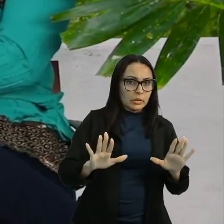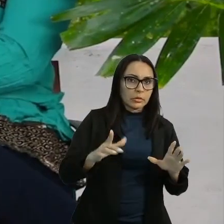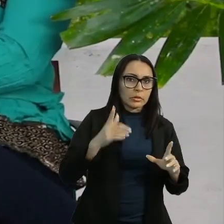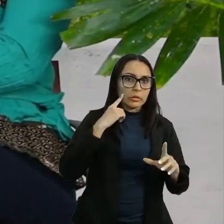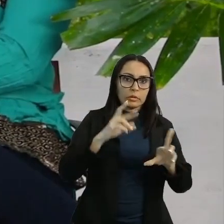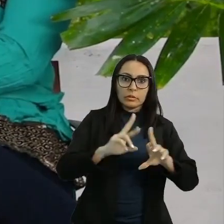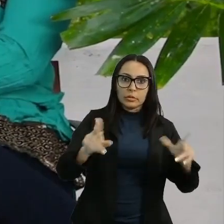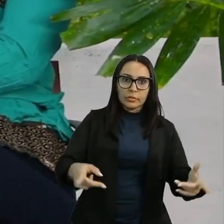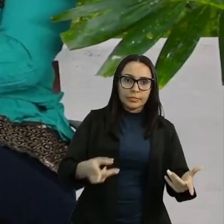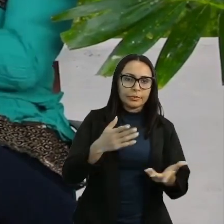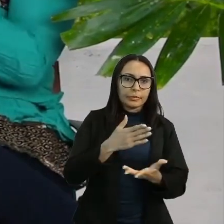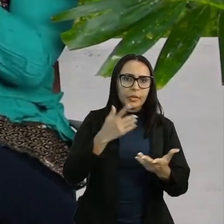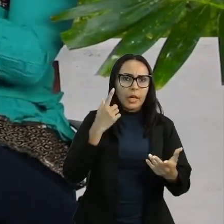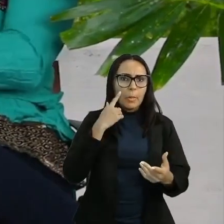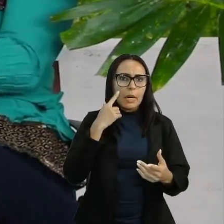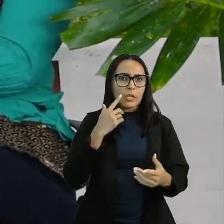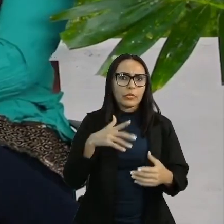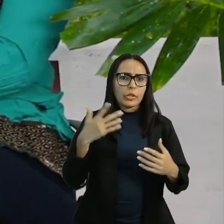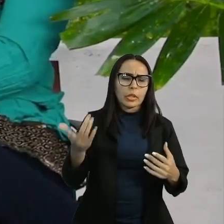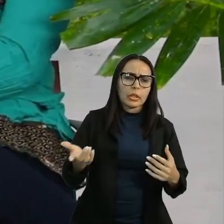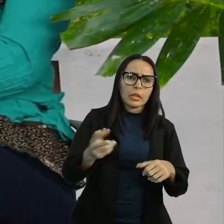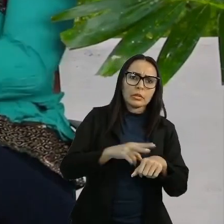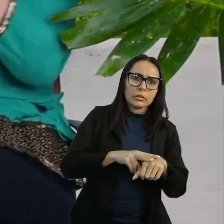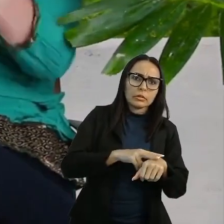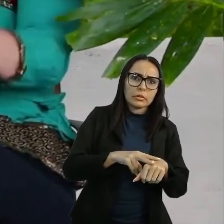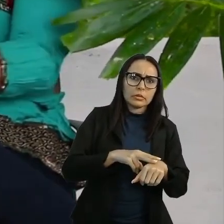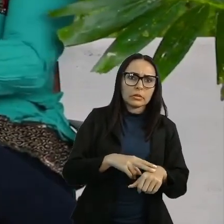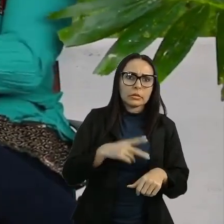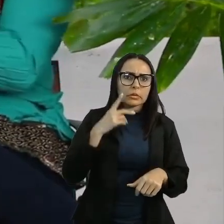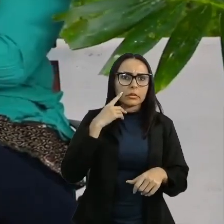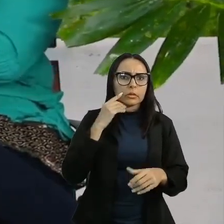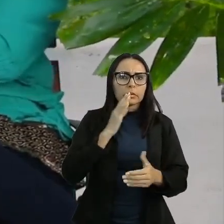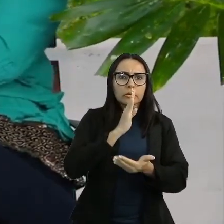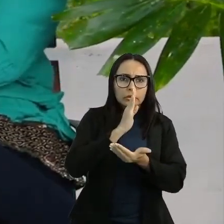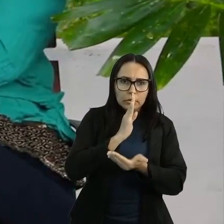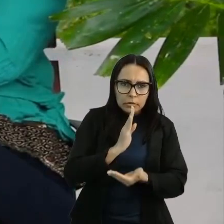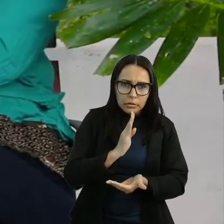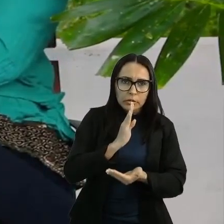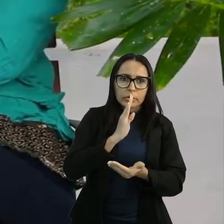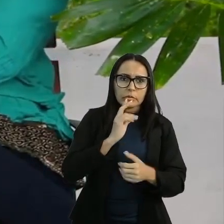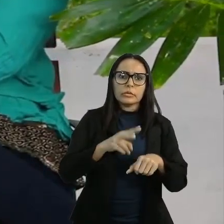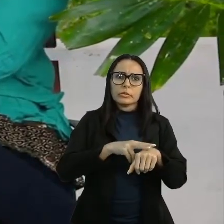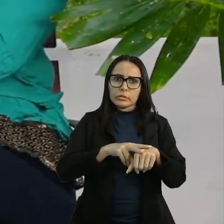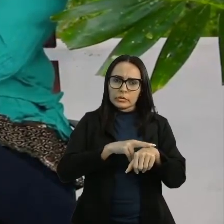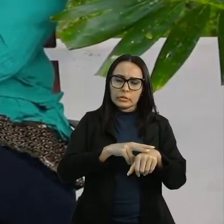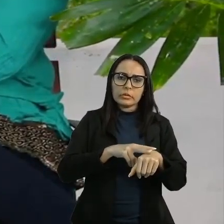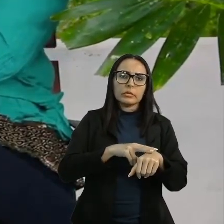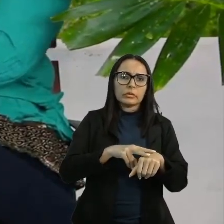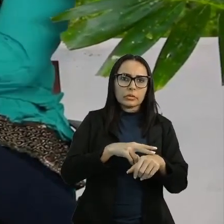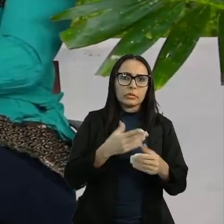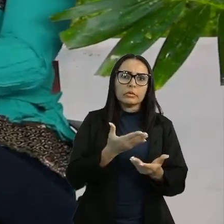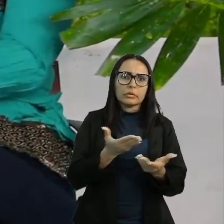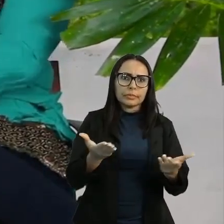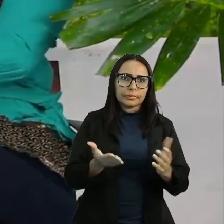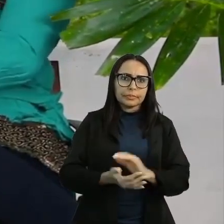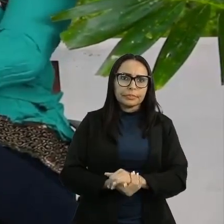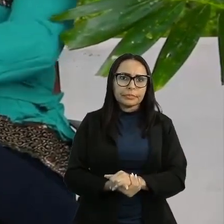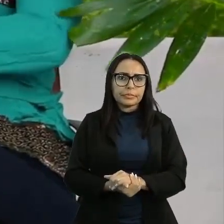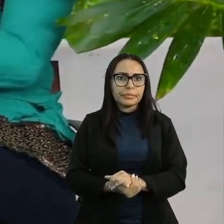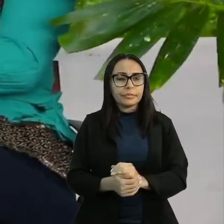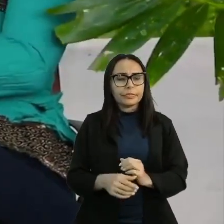numa vida após, né? Uhum. Aquela consciência de Krishna seria justamente essa possibilidade da alma, né? Eu vou chamar de encarnar por falta de uma palavra